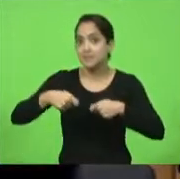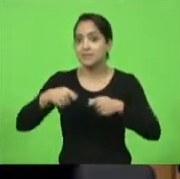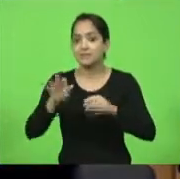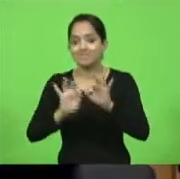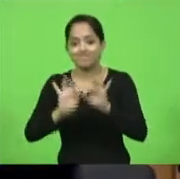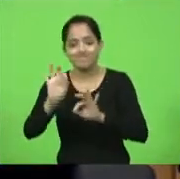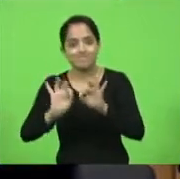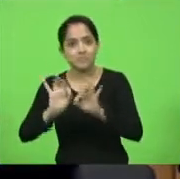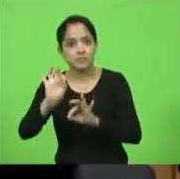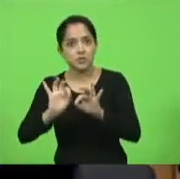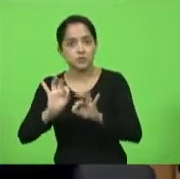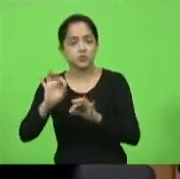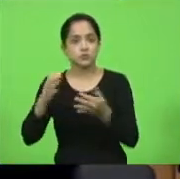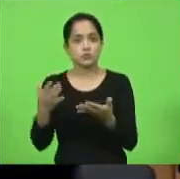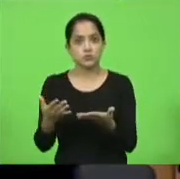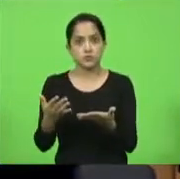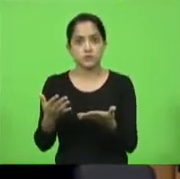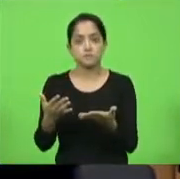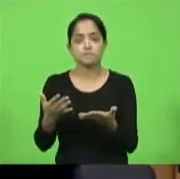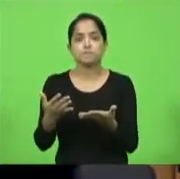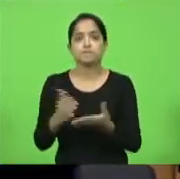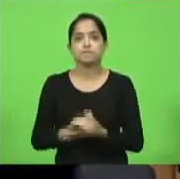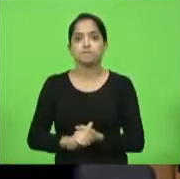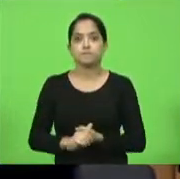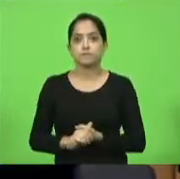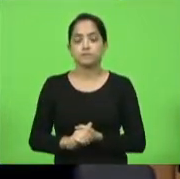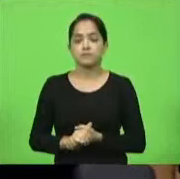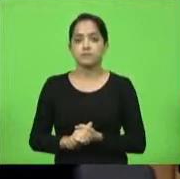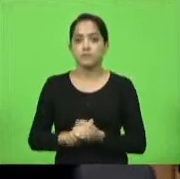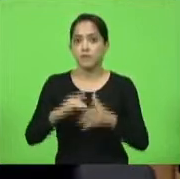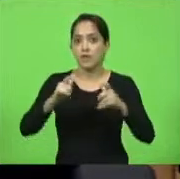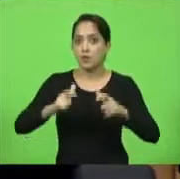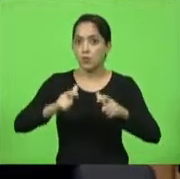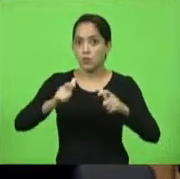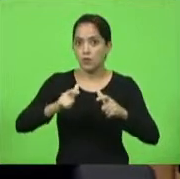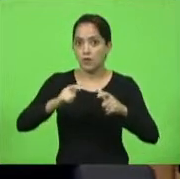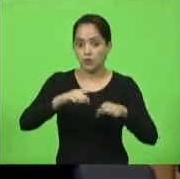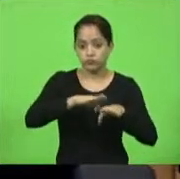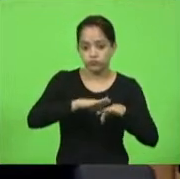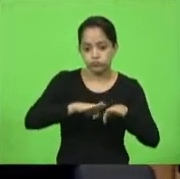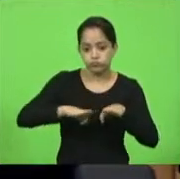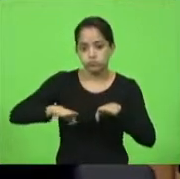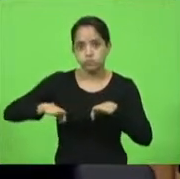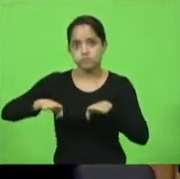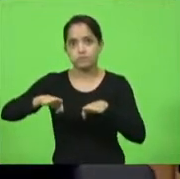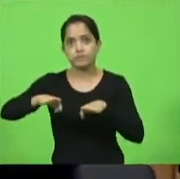também, como um local onde que o carro possa parar,